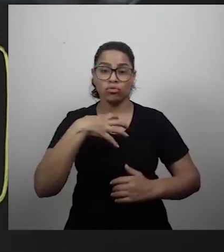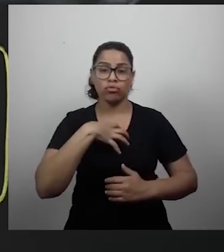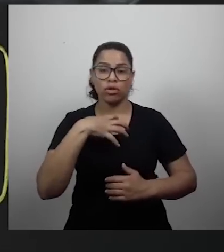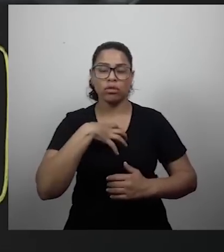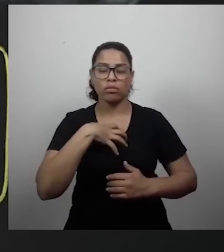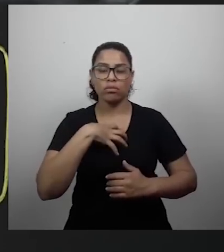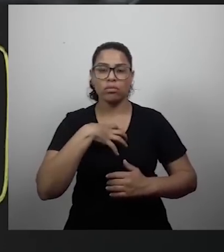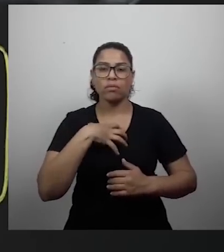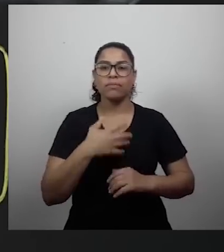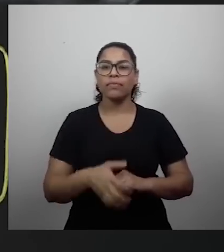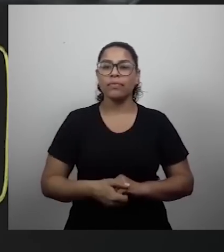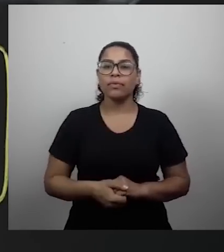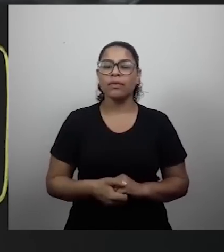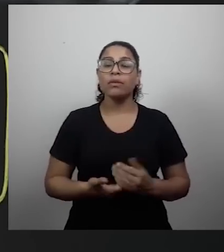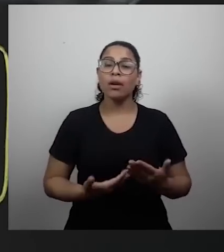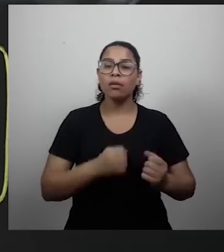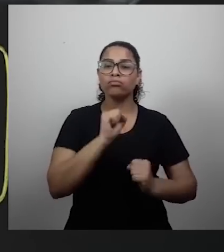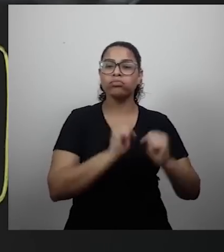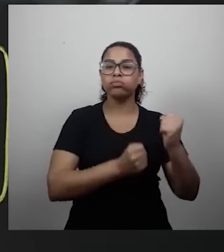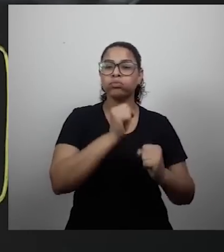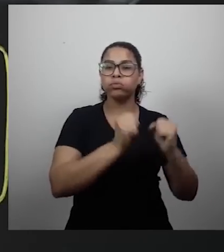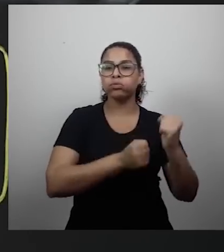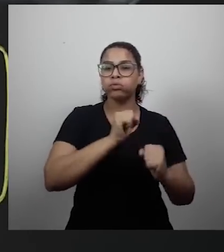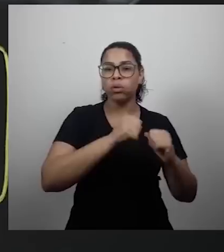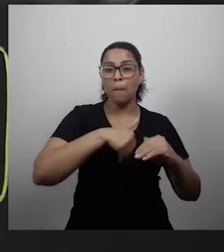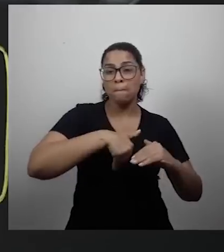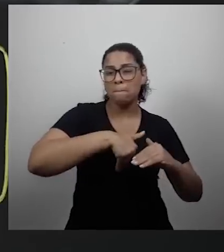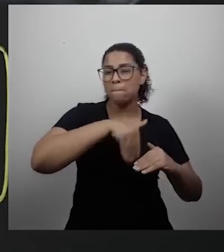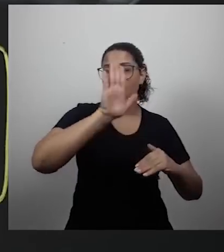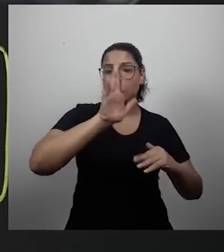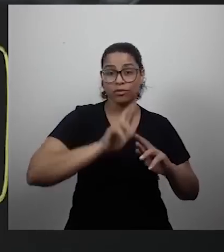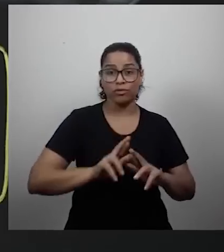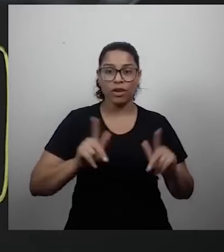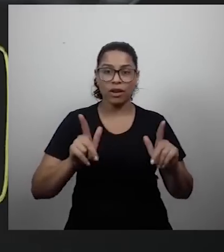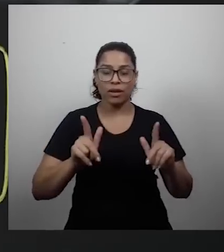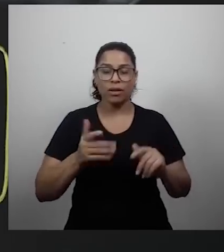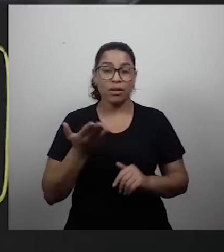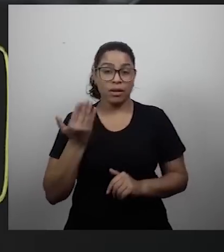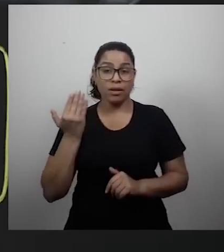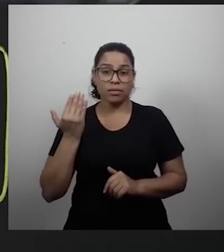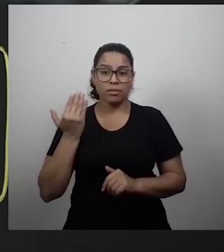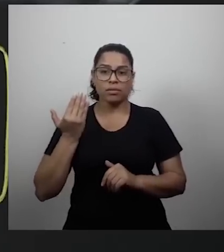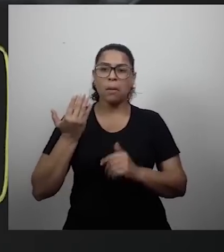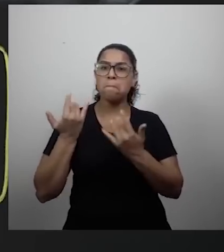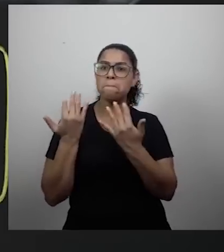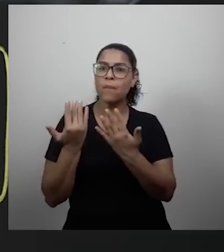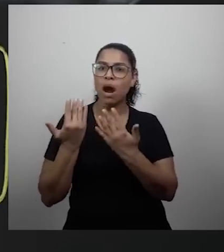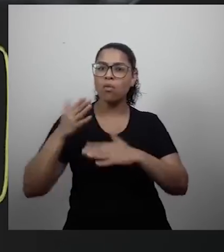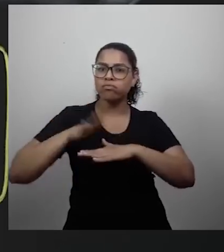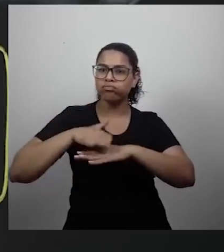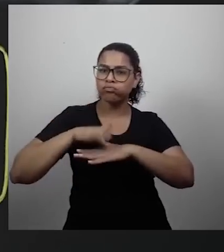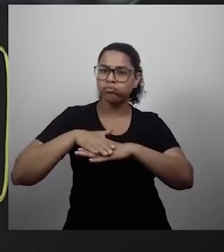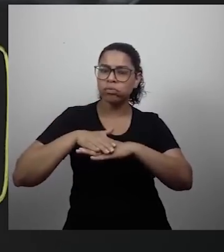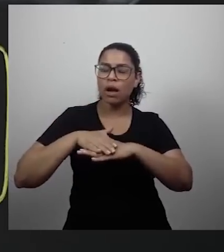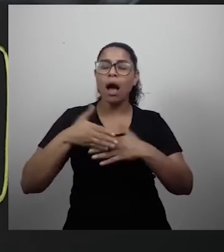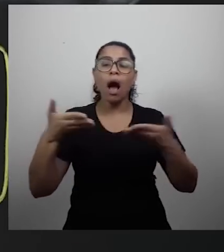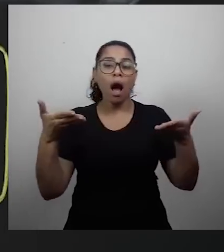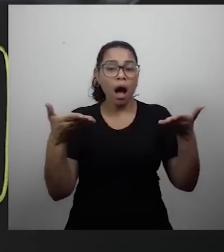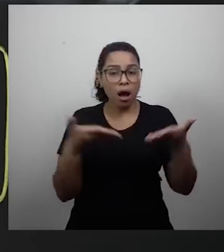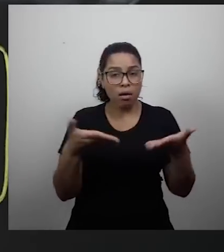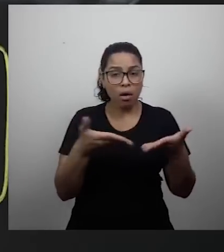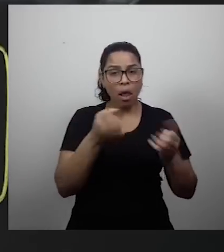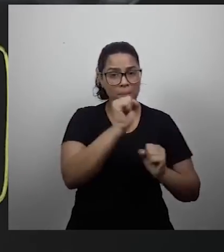da produção pudesse ser mecanizada. Olha que diferença. Antes era tudo feito à mão e agora, de repente, uma